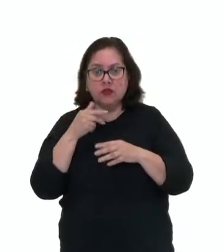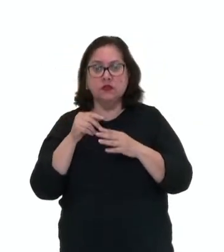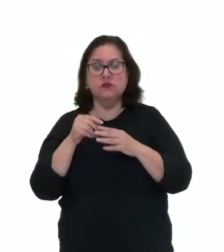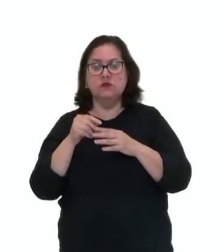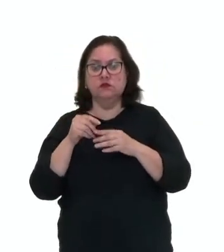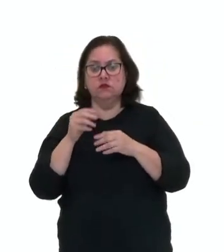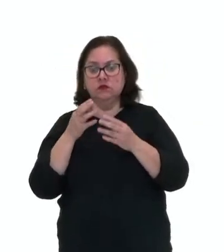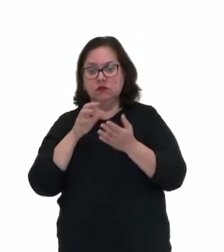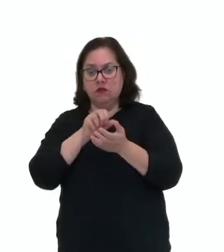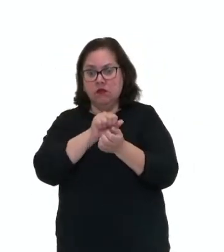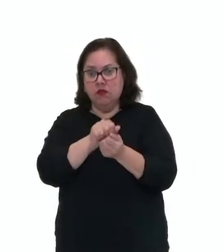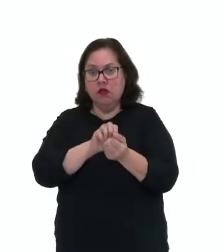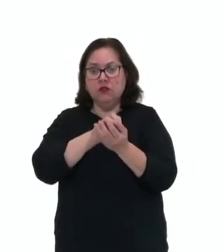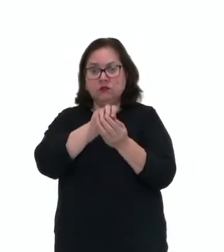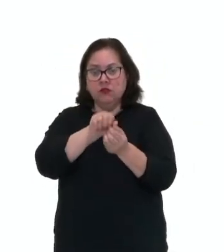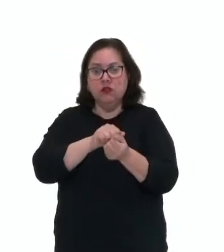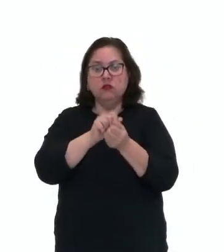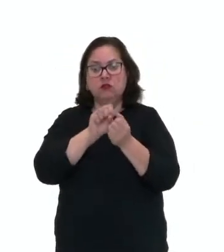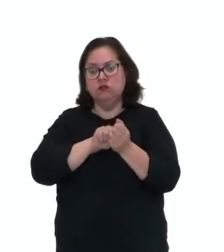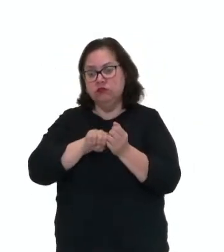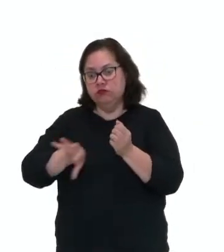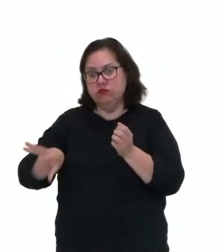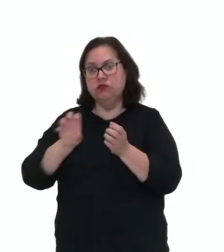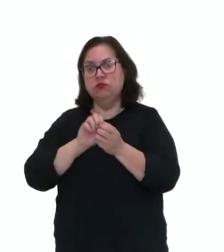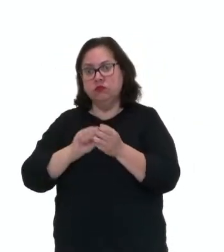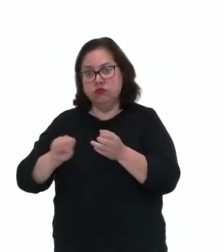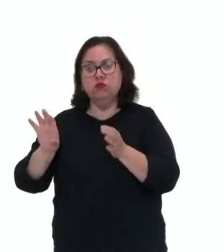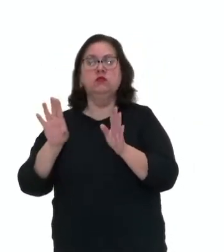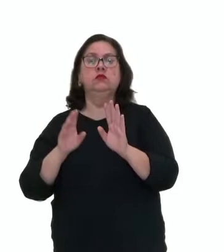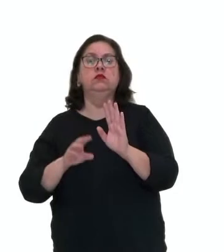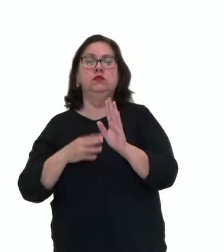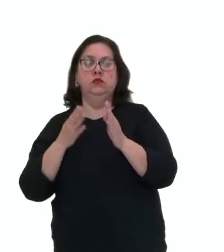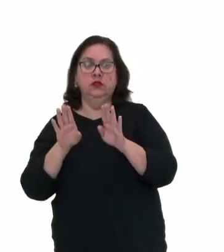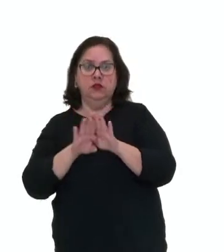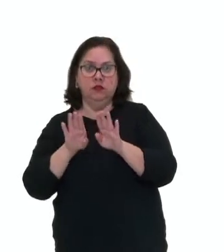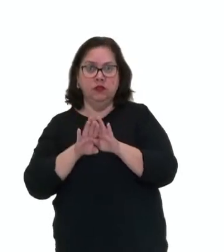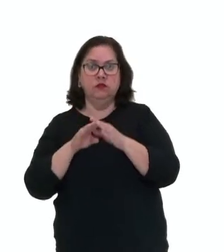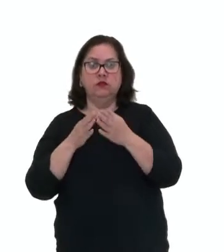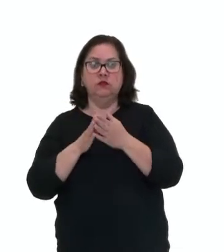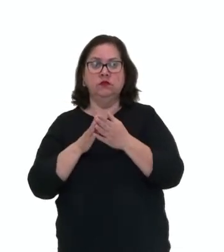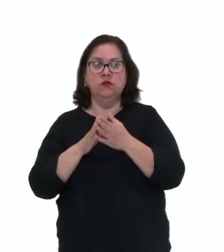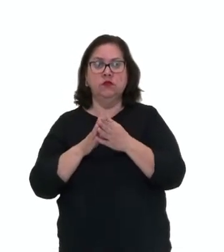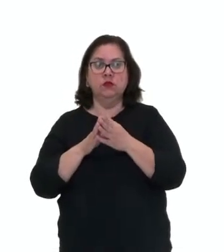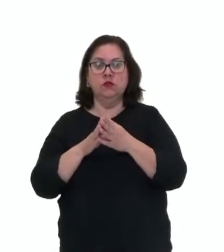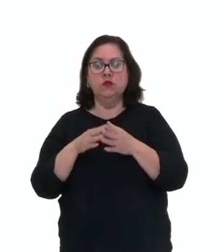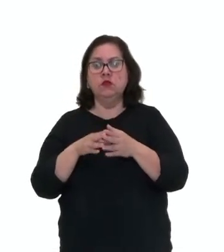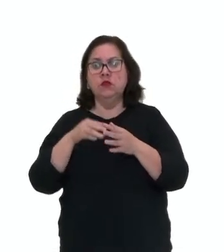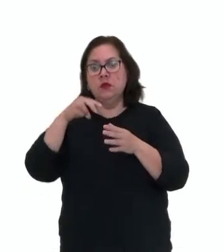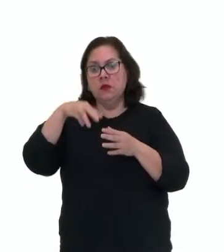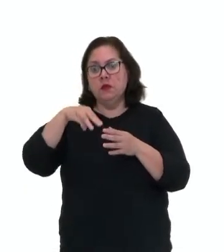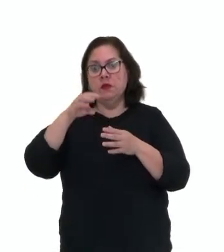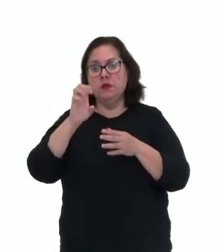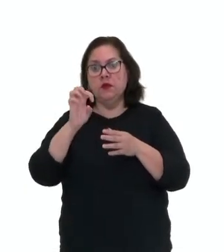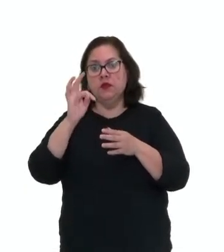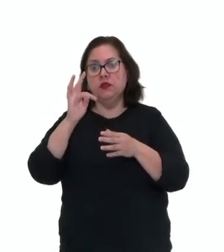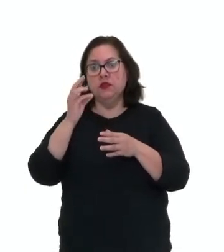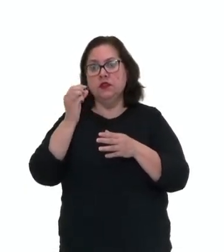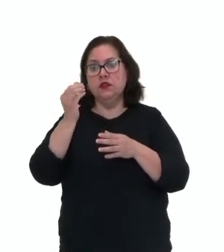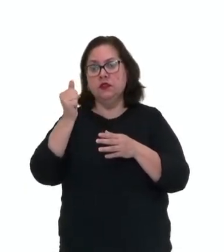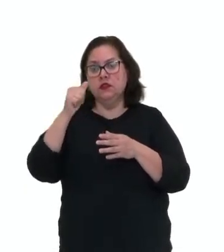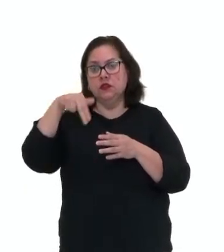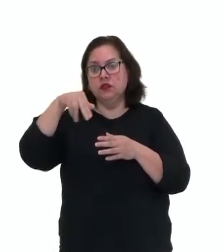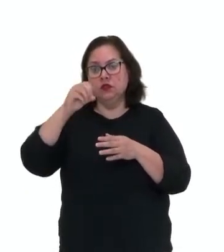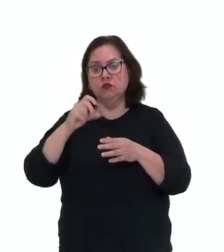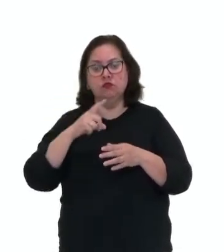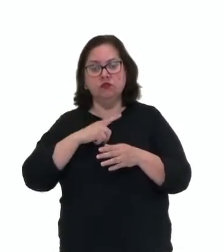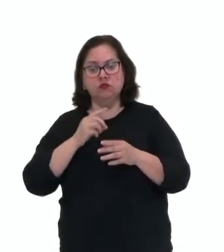no trato digestivo delas, elas liberam gases, né? E esses gases contêm, por exemplo, metano, né? Mas se eu